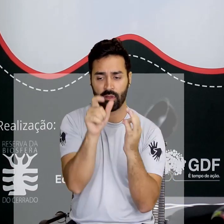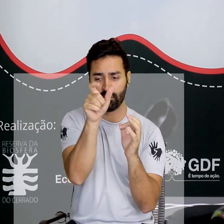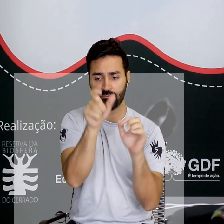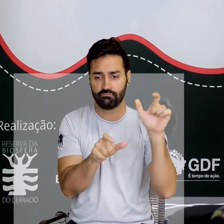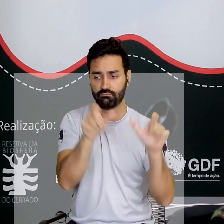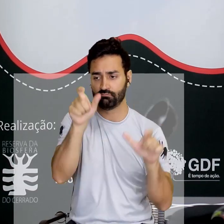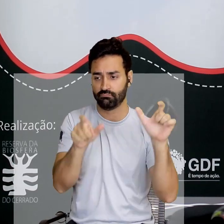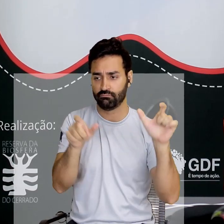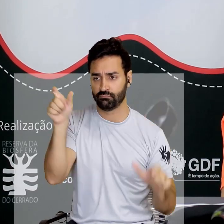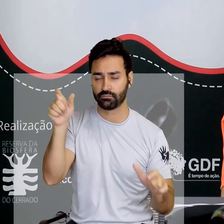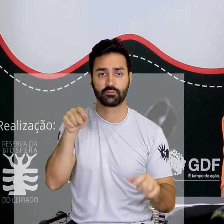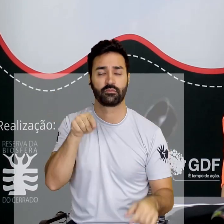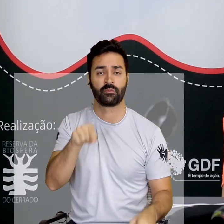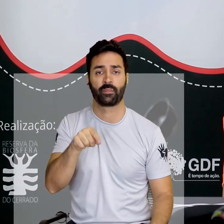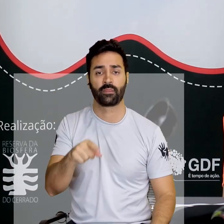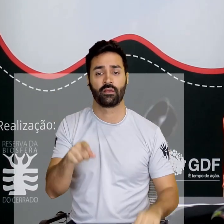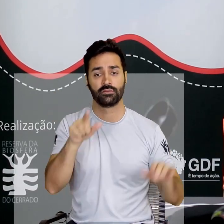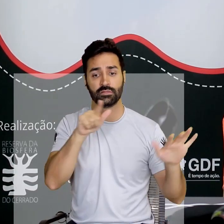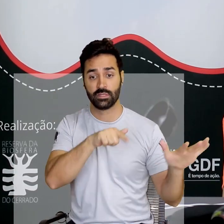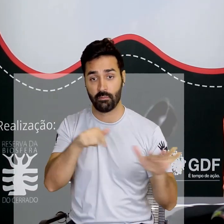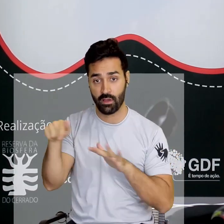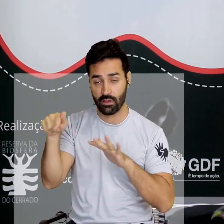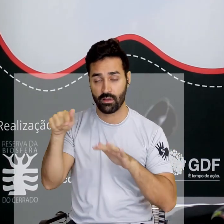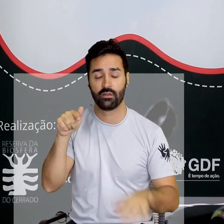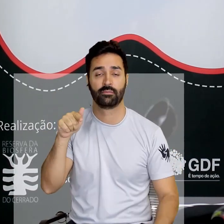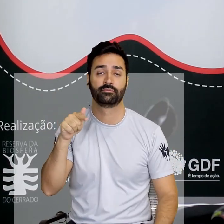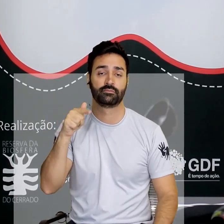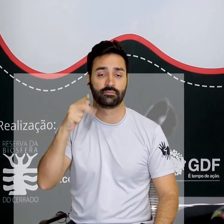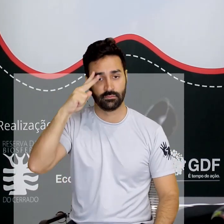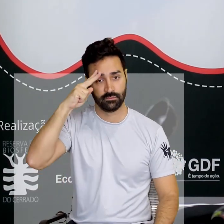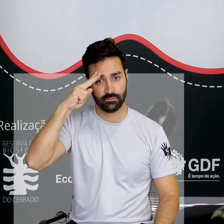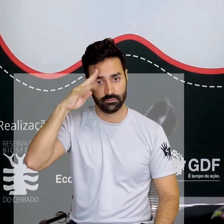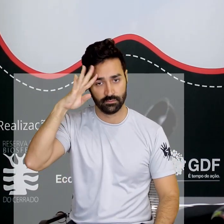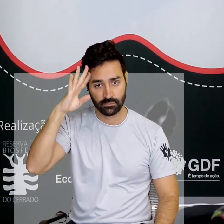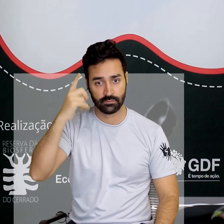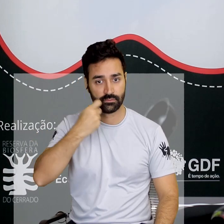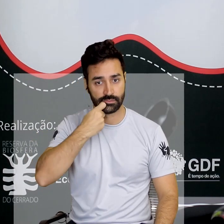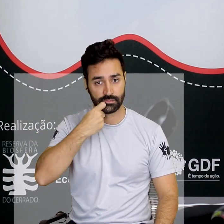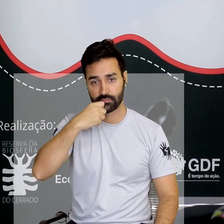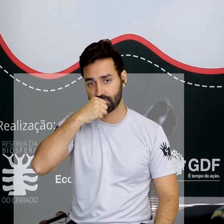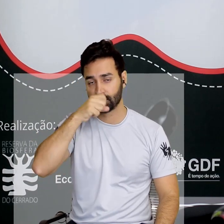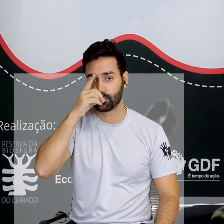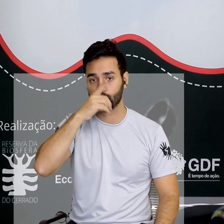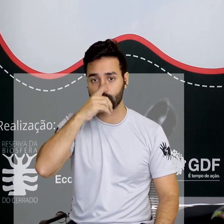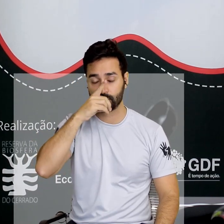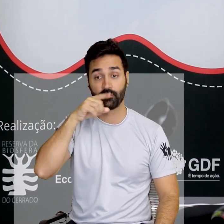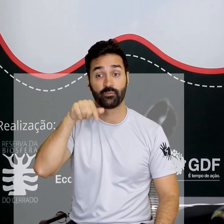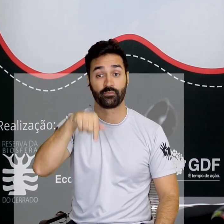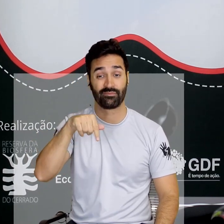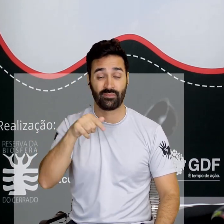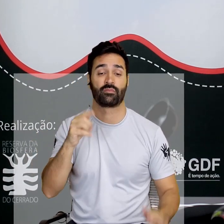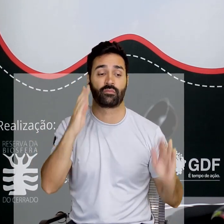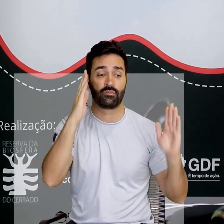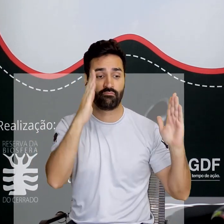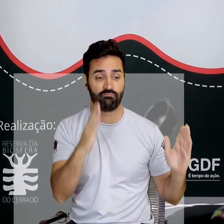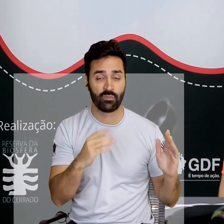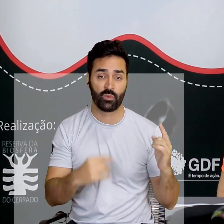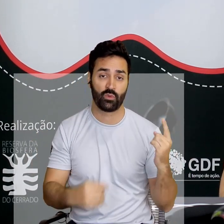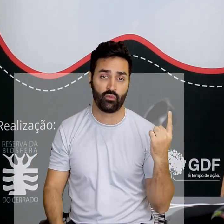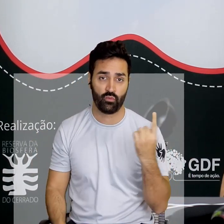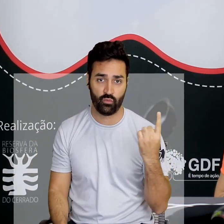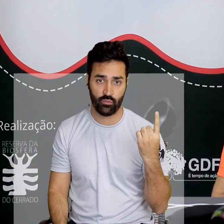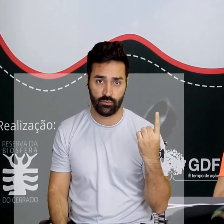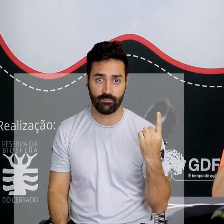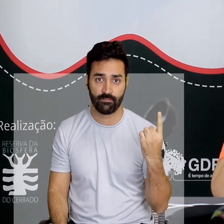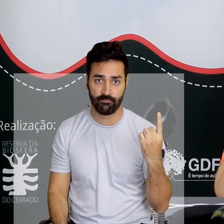é, os dias da semana. E claro, gente, lembrando que esse é nosso módulo 1. Ou